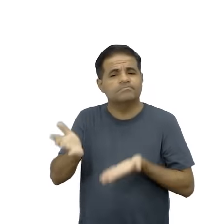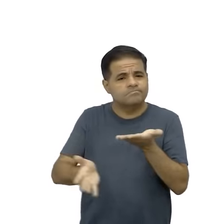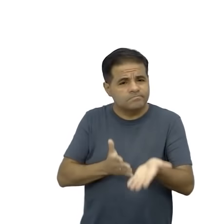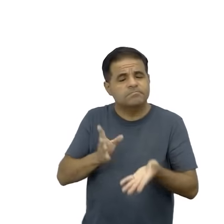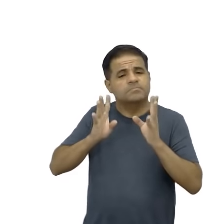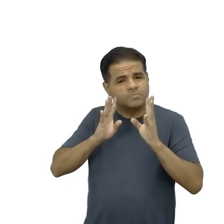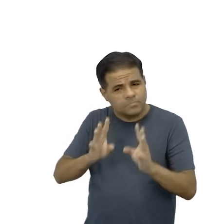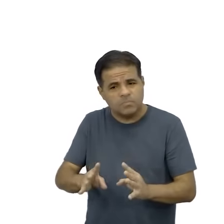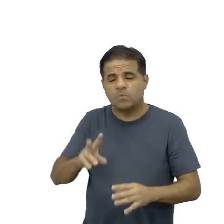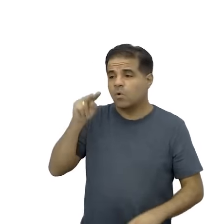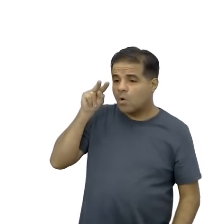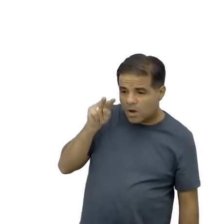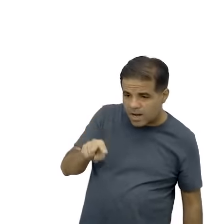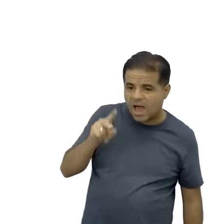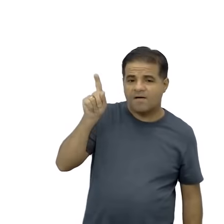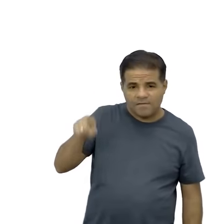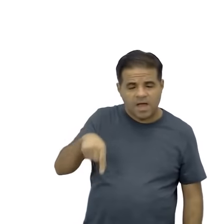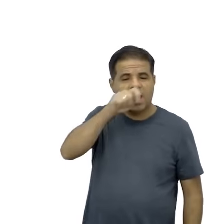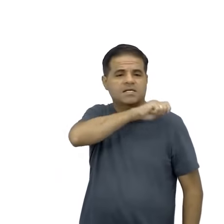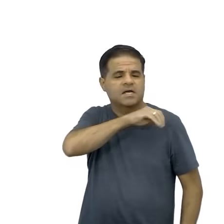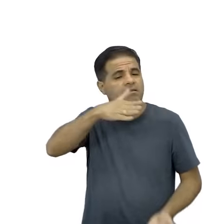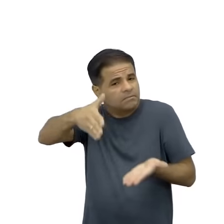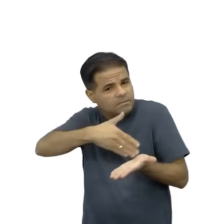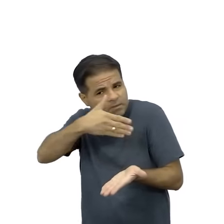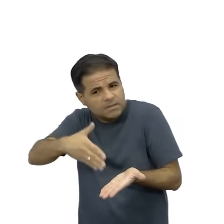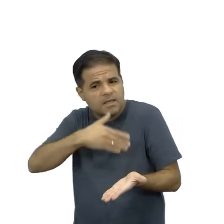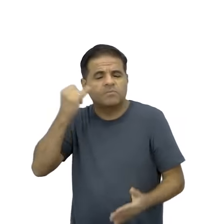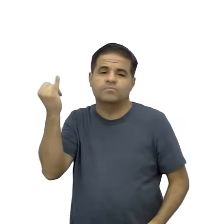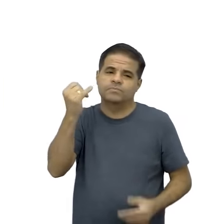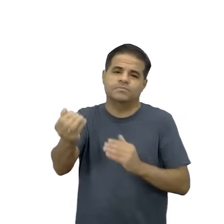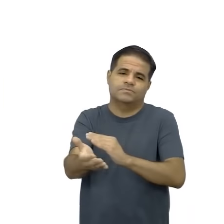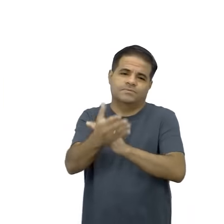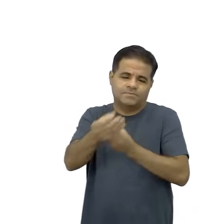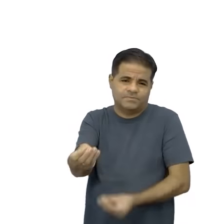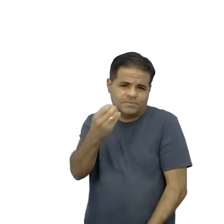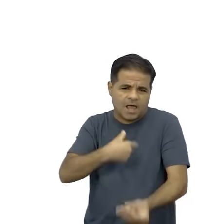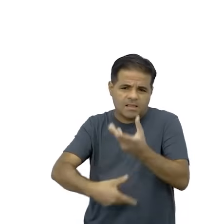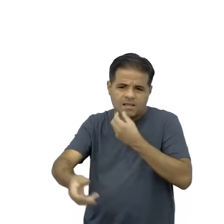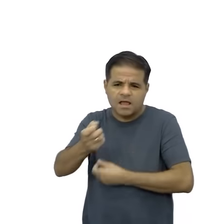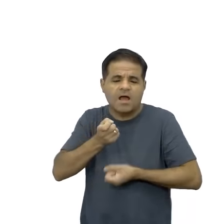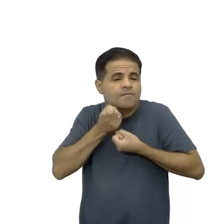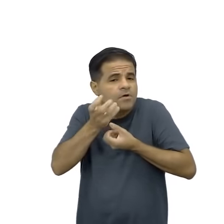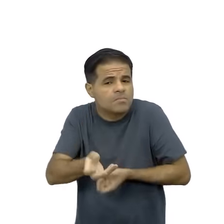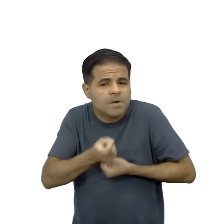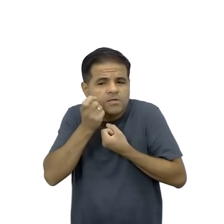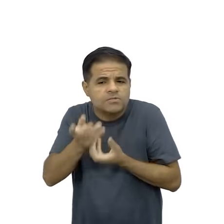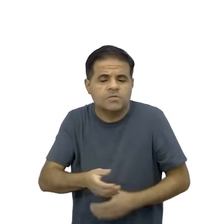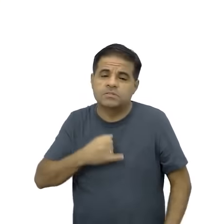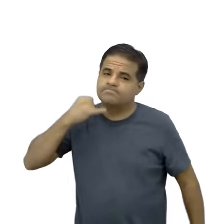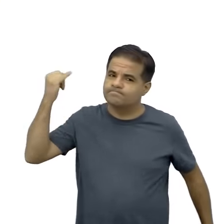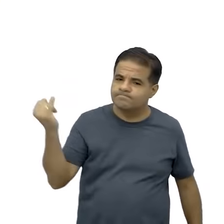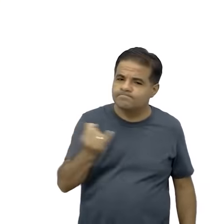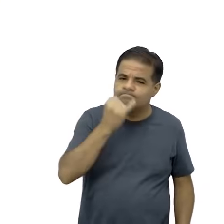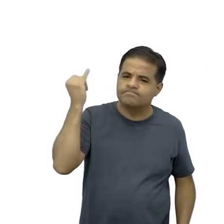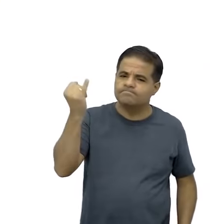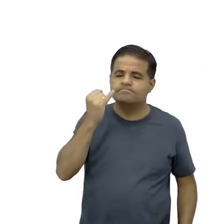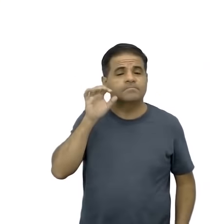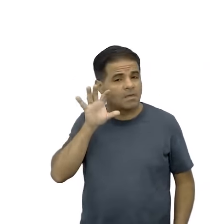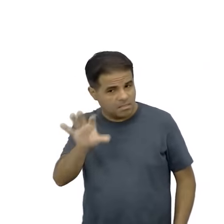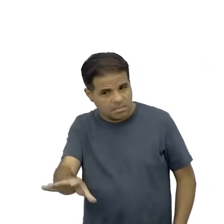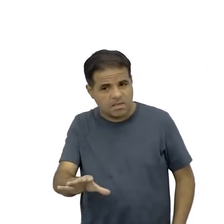né, então, olhar esse caderno também é importante, porque ele nos traz aí algumas informações bastante relevantes nesse sentido,